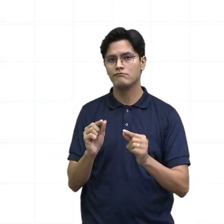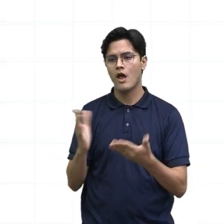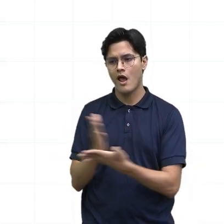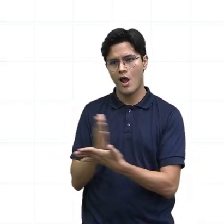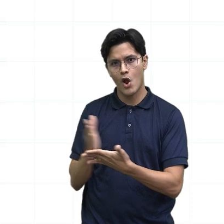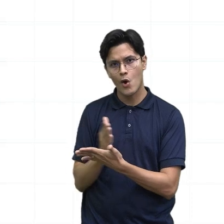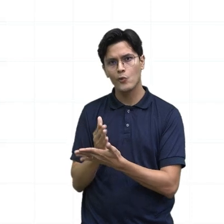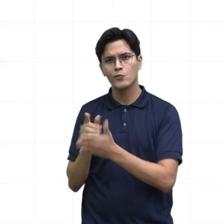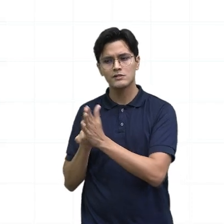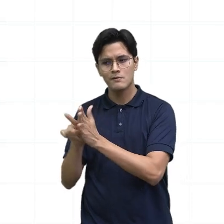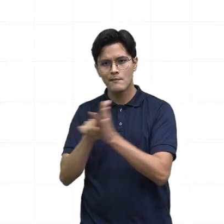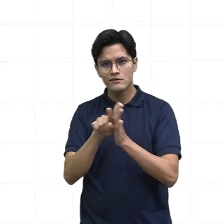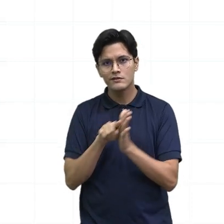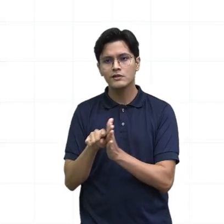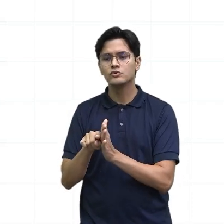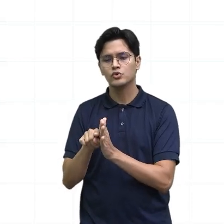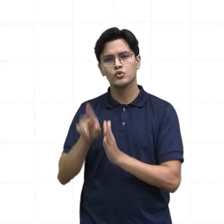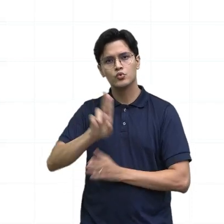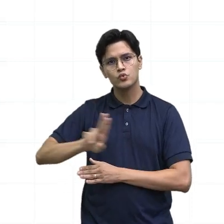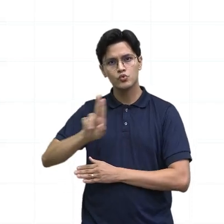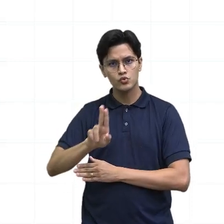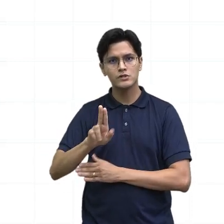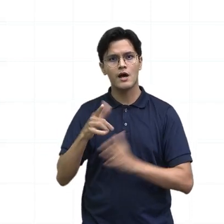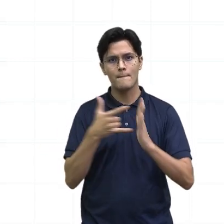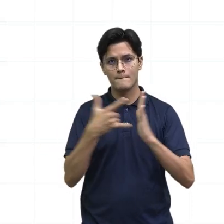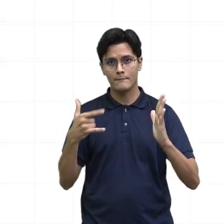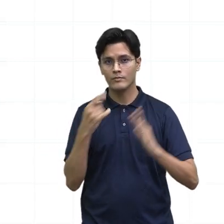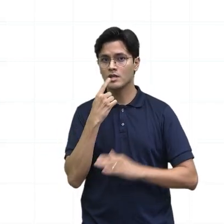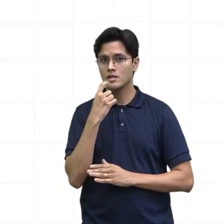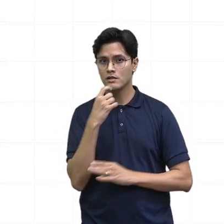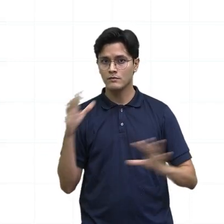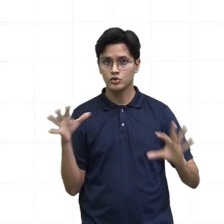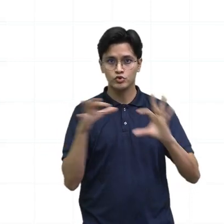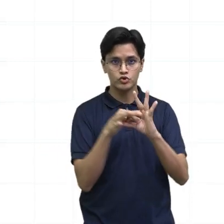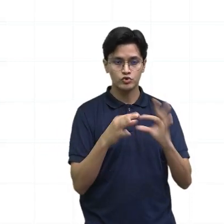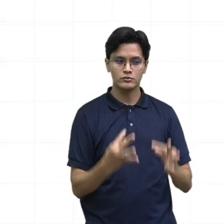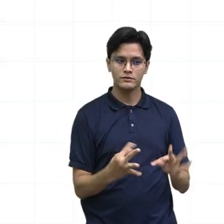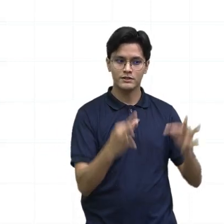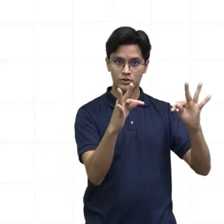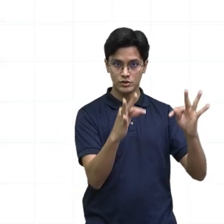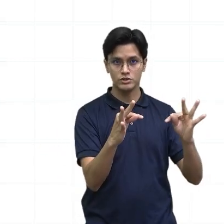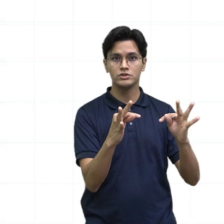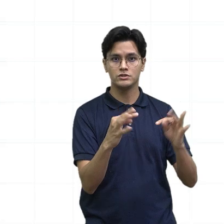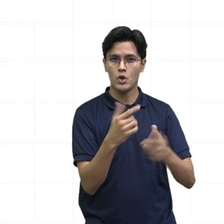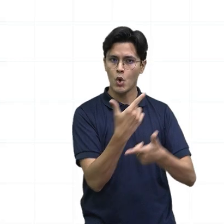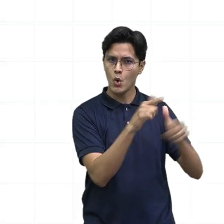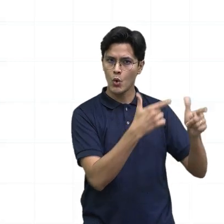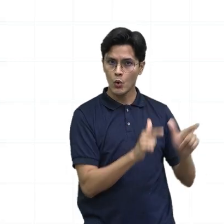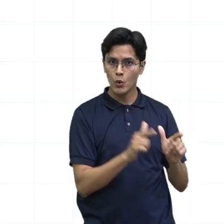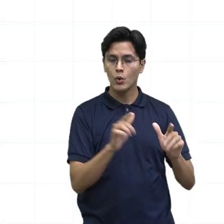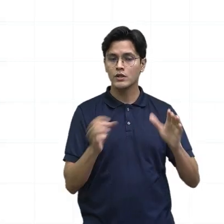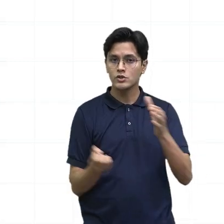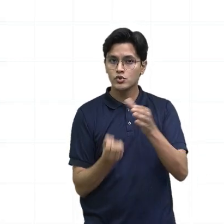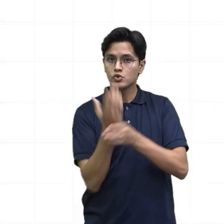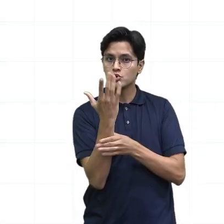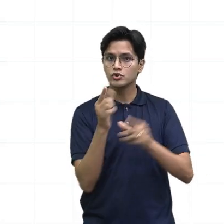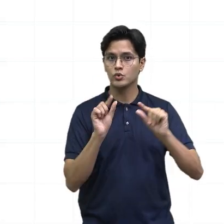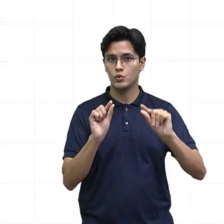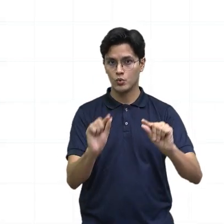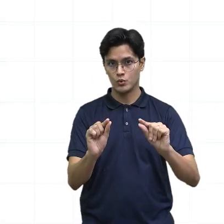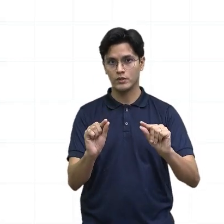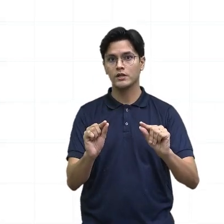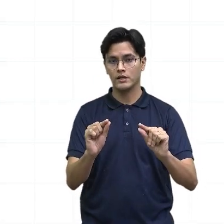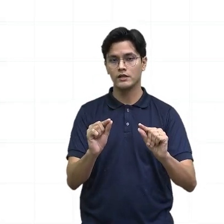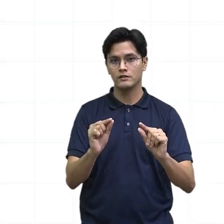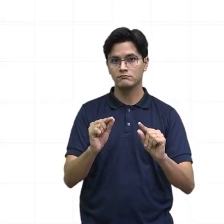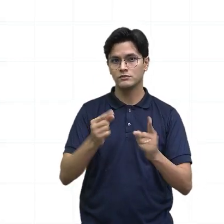esse infravermelho com outras tecnologias e eles conseguiram criar ali uma espécie de língua e de